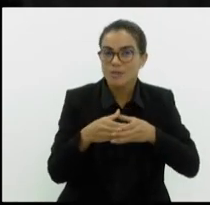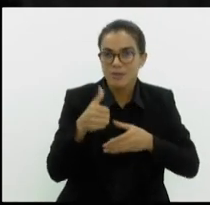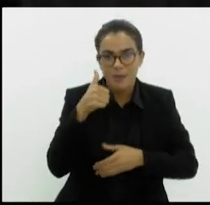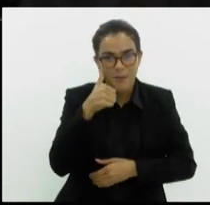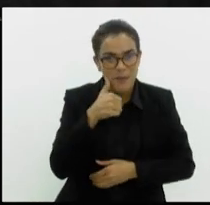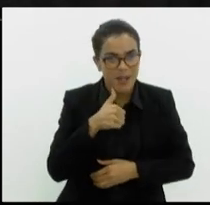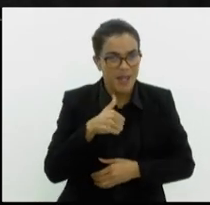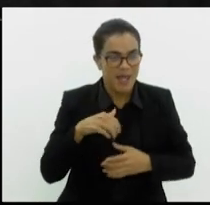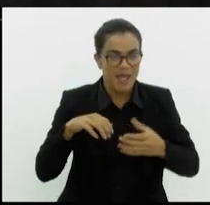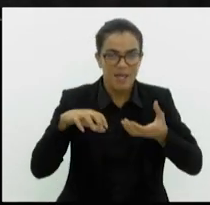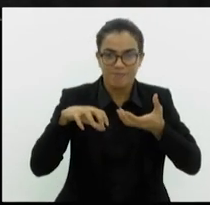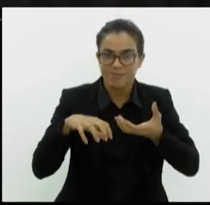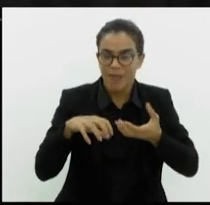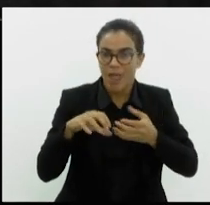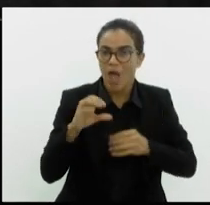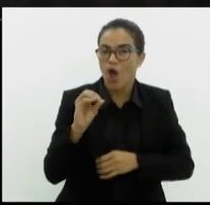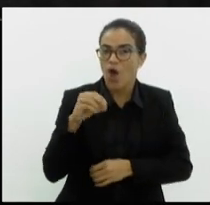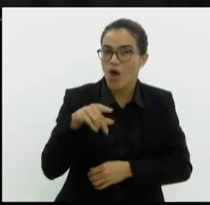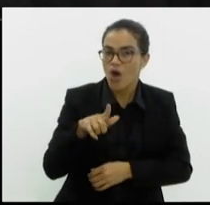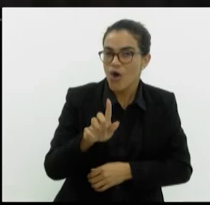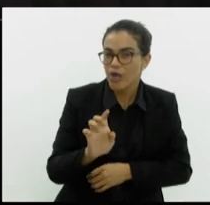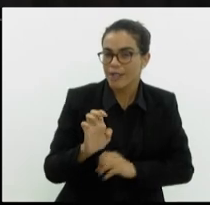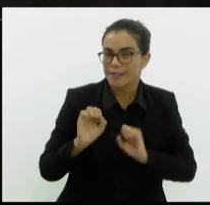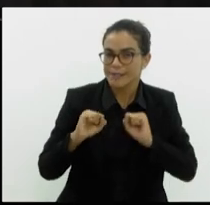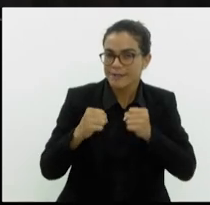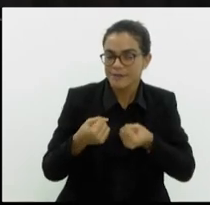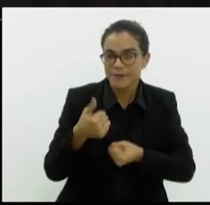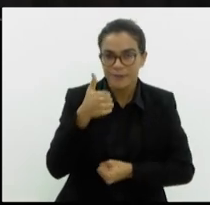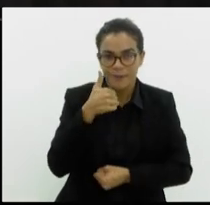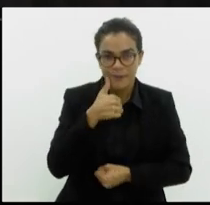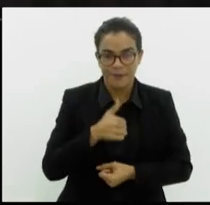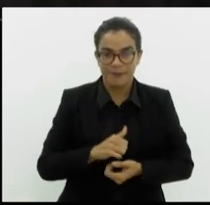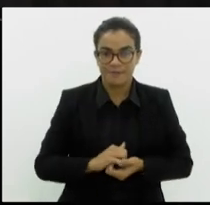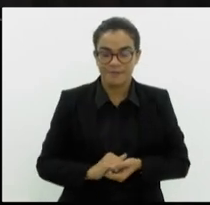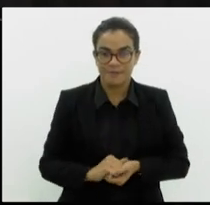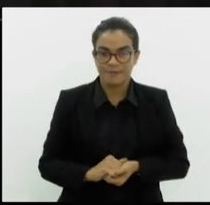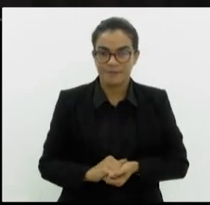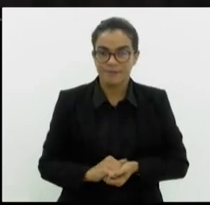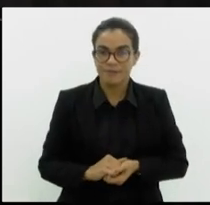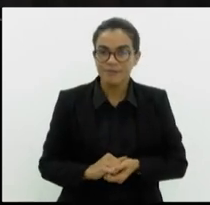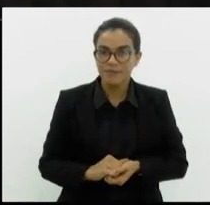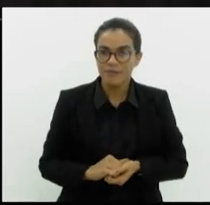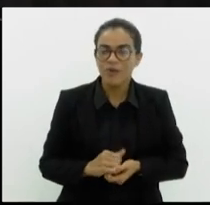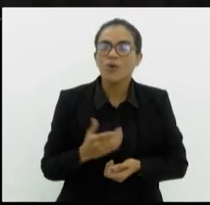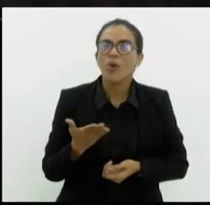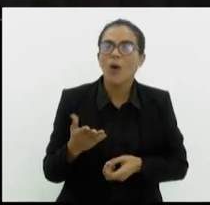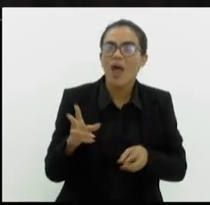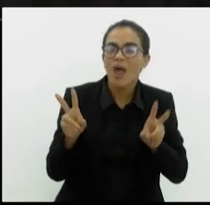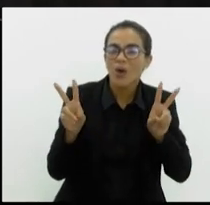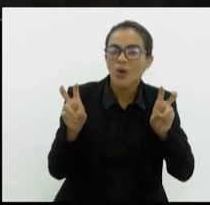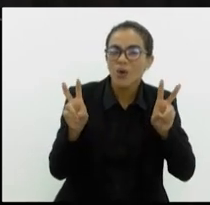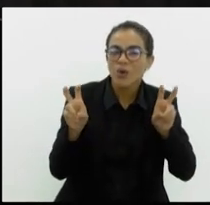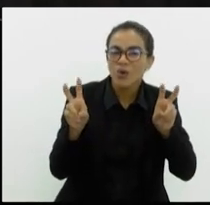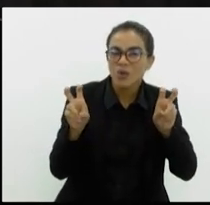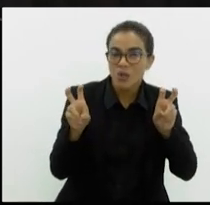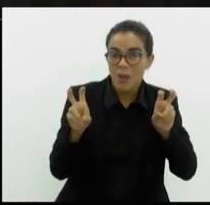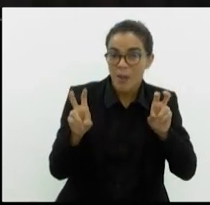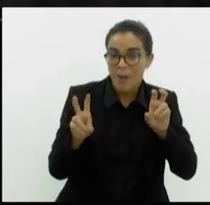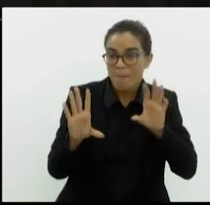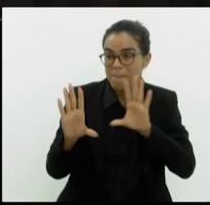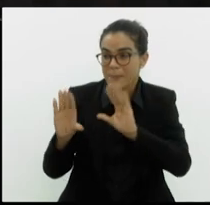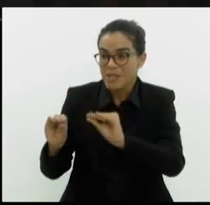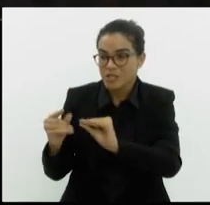silêncio. As ONGs, em defesa da mulher. Como é que era o ditado mesmo? Era, mexeu com